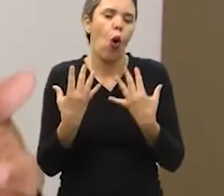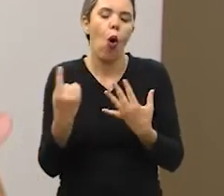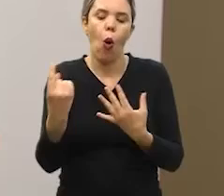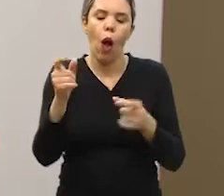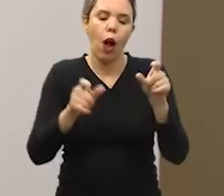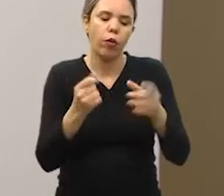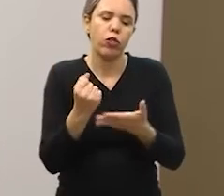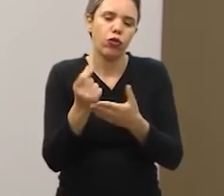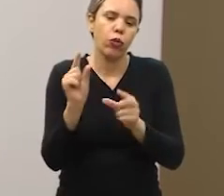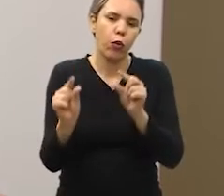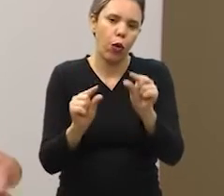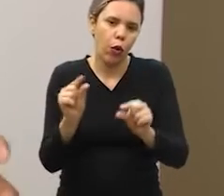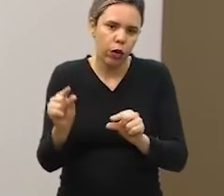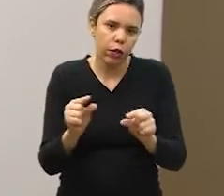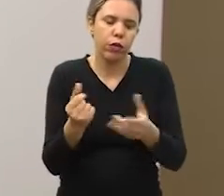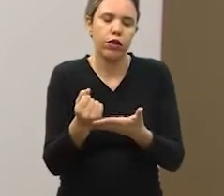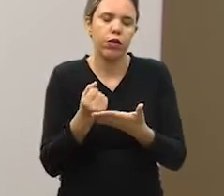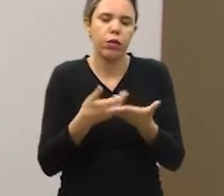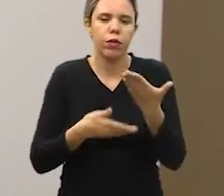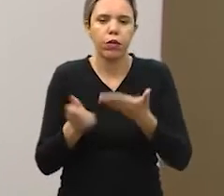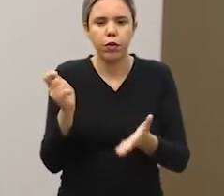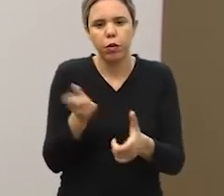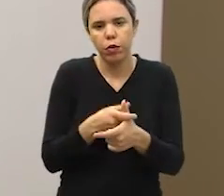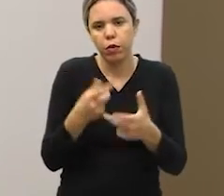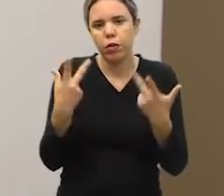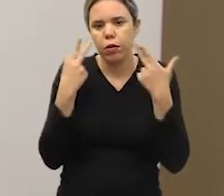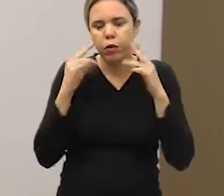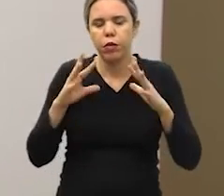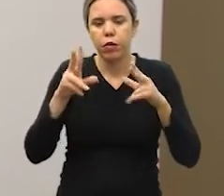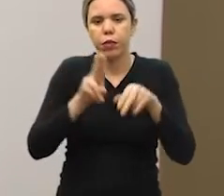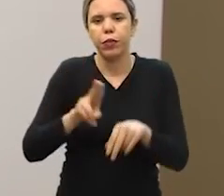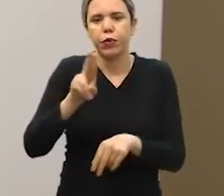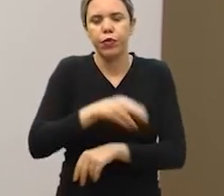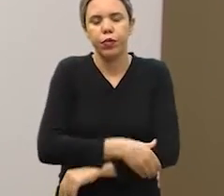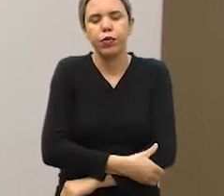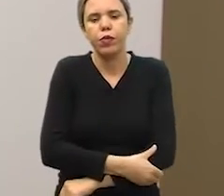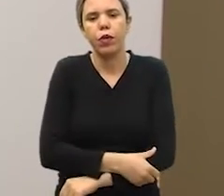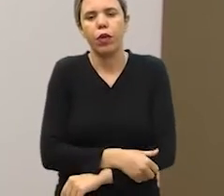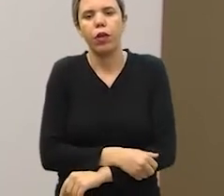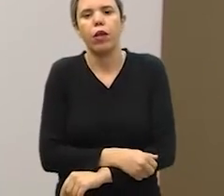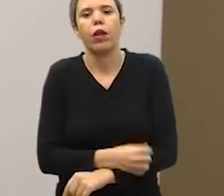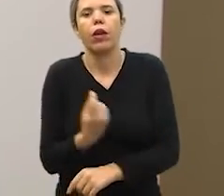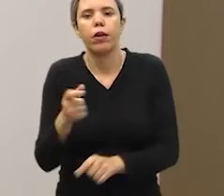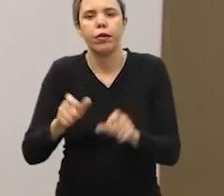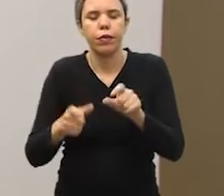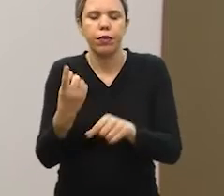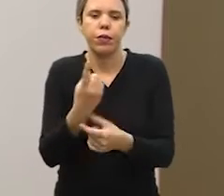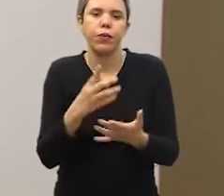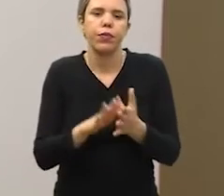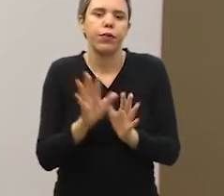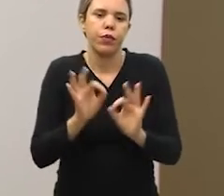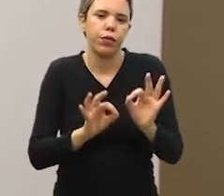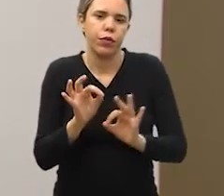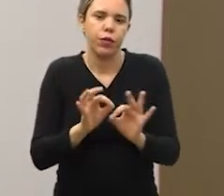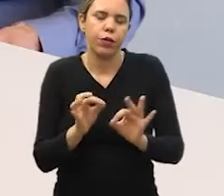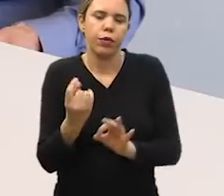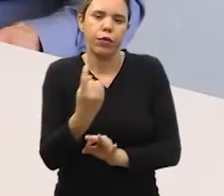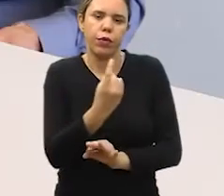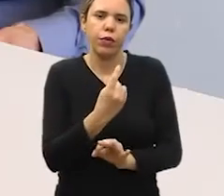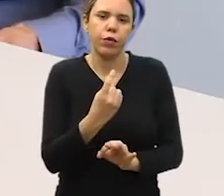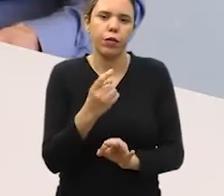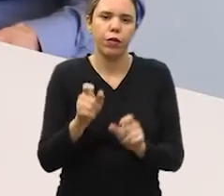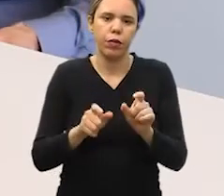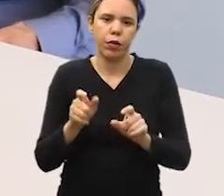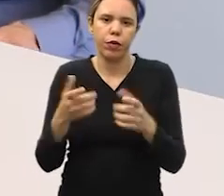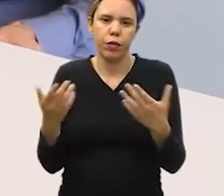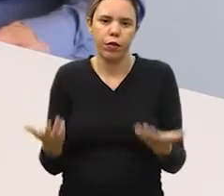cada um pode contribuir em relação àquilo que é comum e tratar aquilo que é individual num planejamento individual para